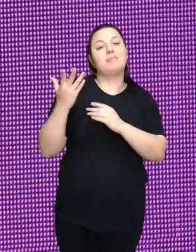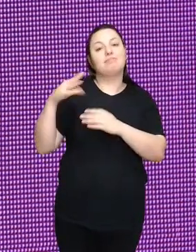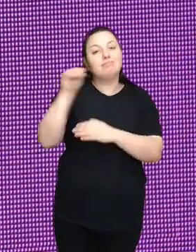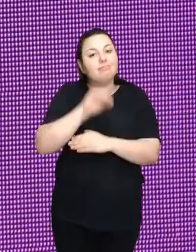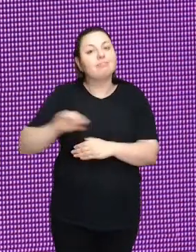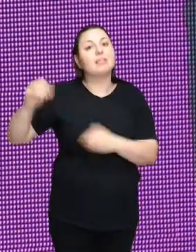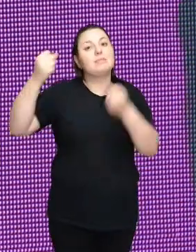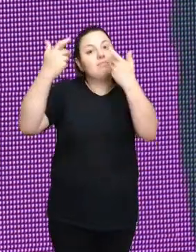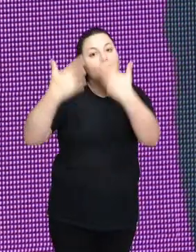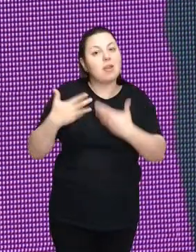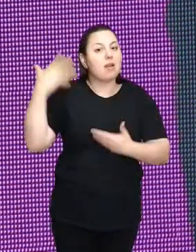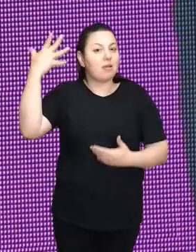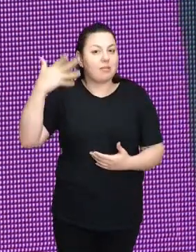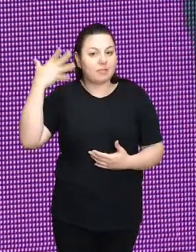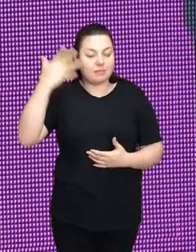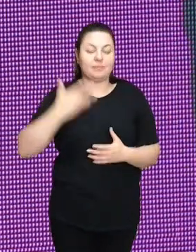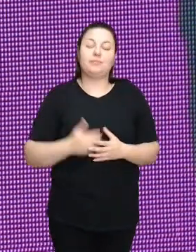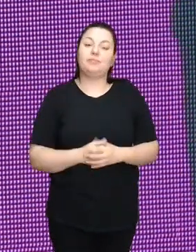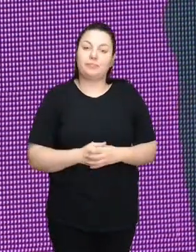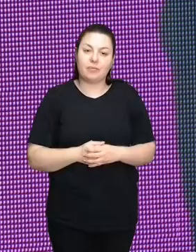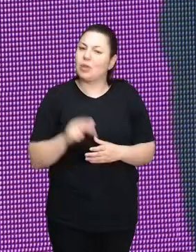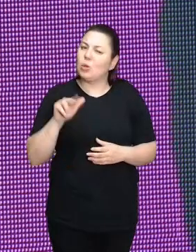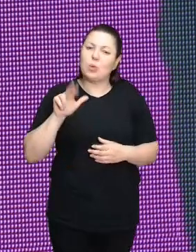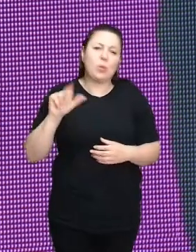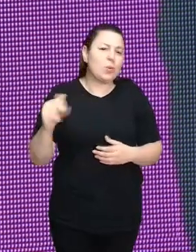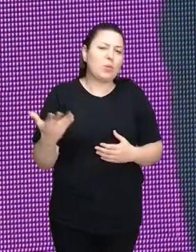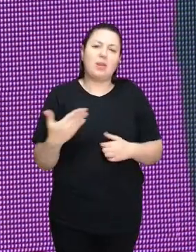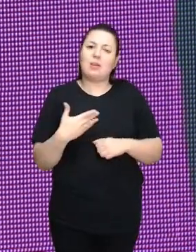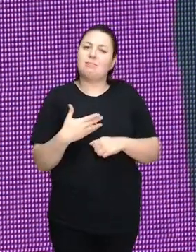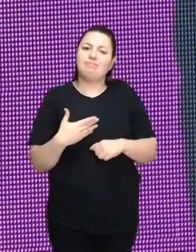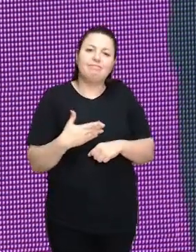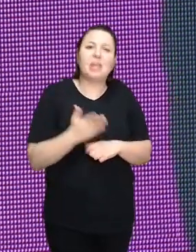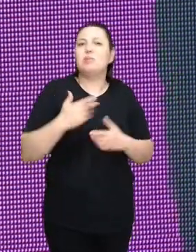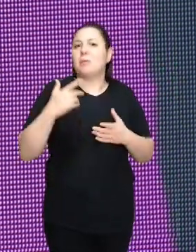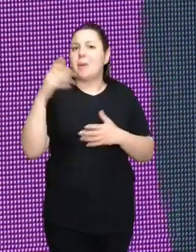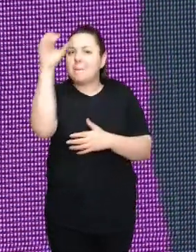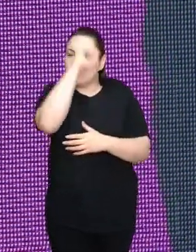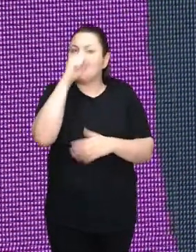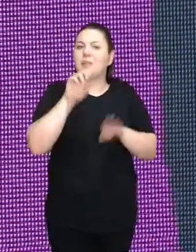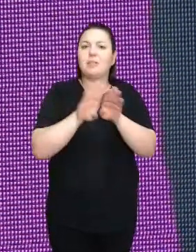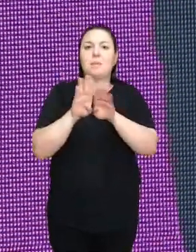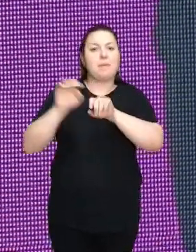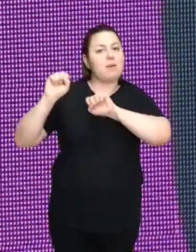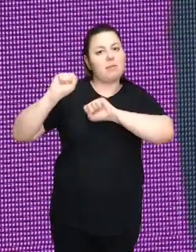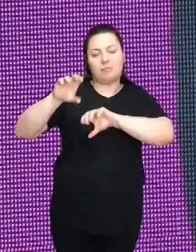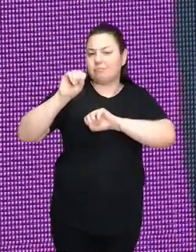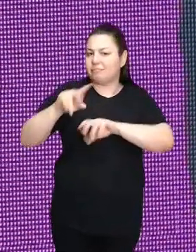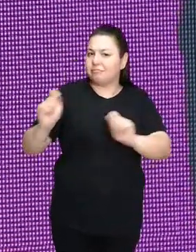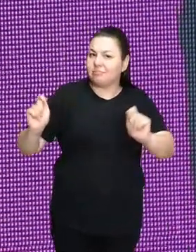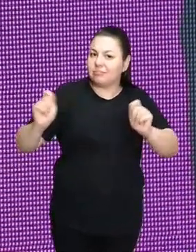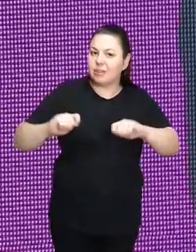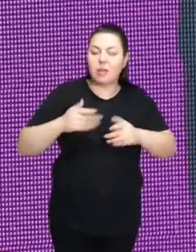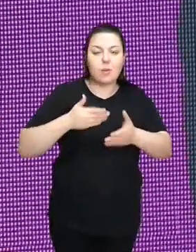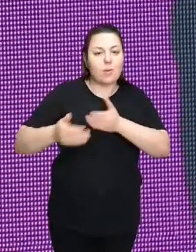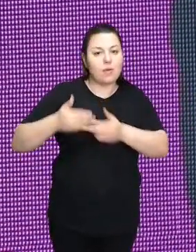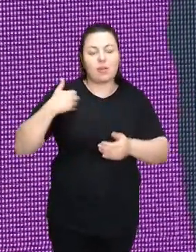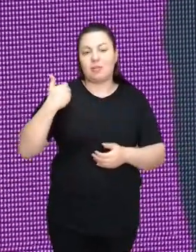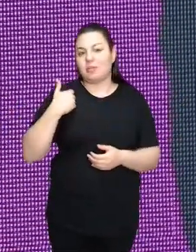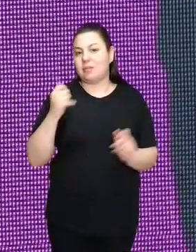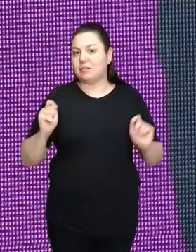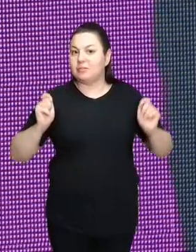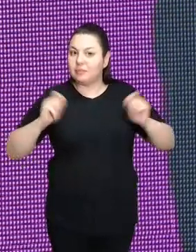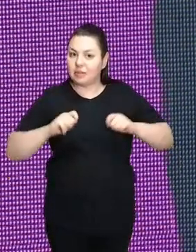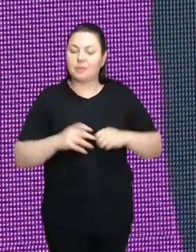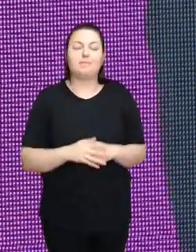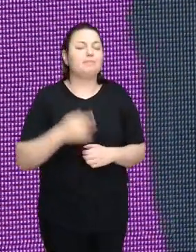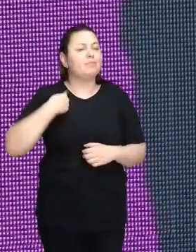fazer é, nunca é tarde para aprender, nem para ensinar, a qualquer idade e sempre. Esse é o nosso lema aqui, que a gente faz muito no Aprenda com uma Vó, e